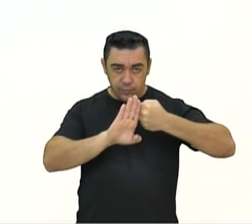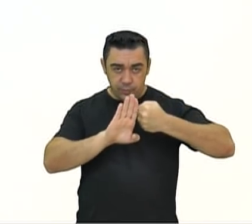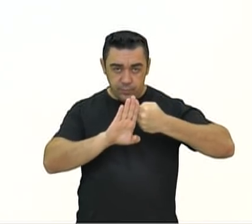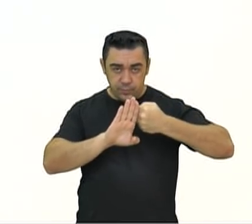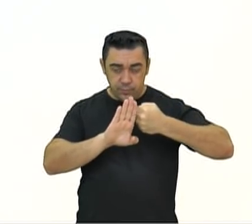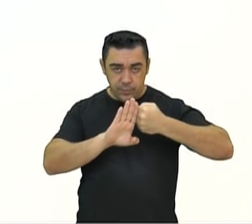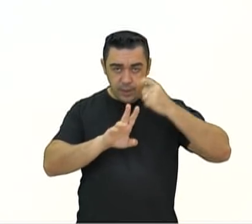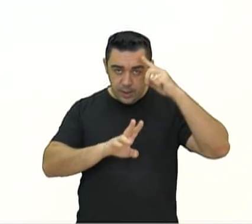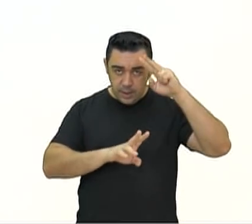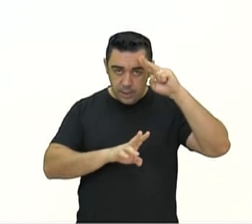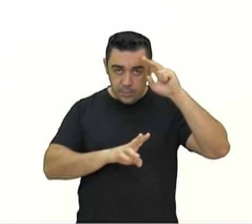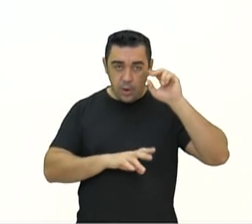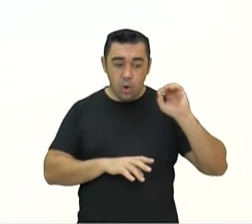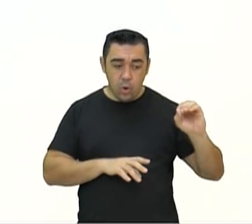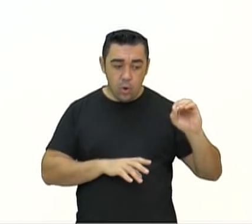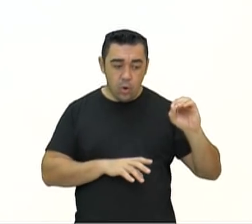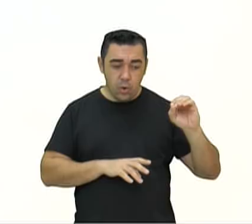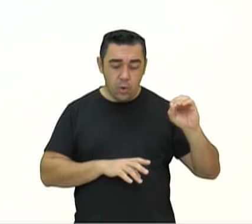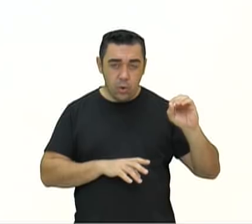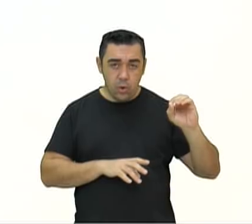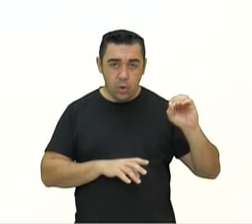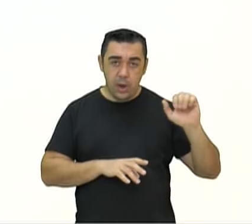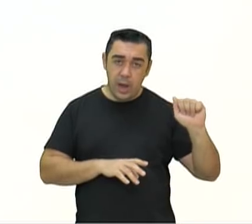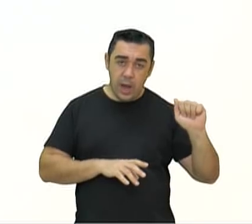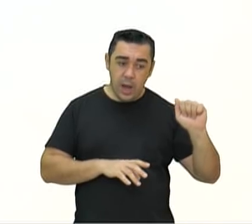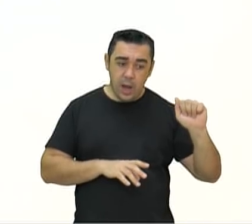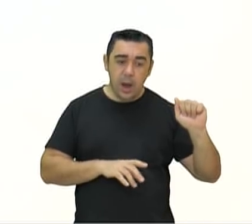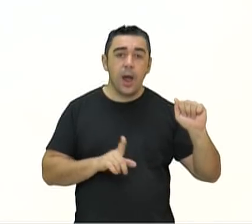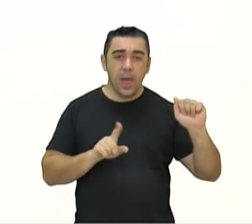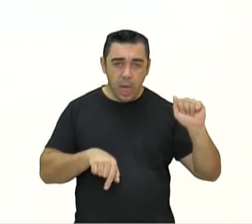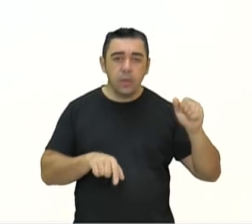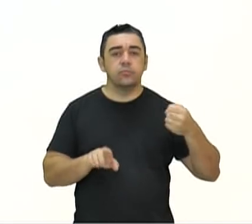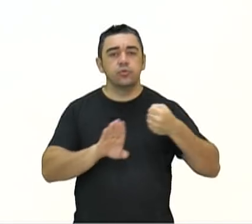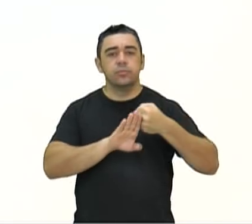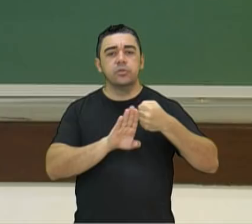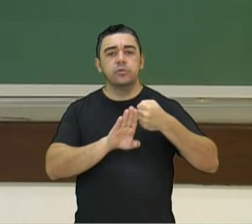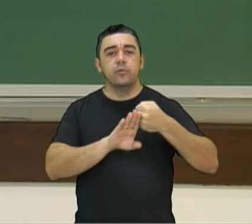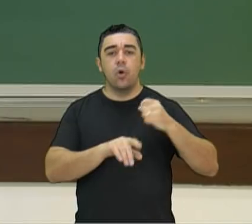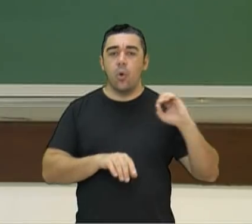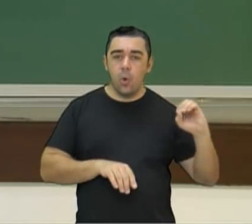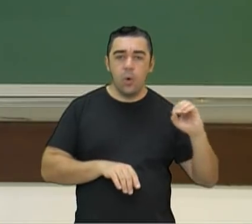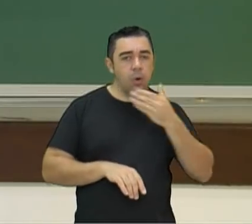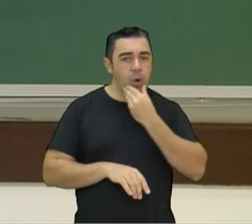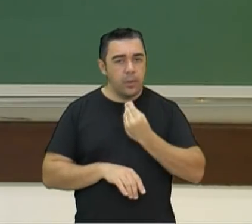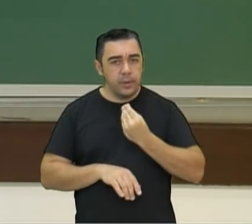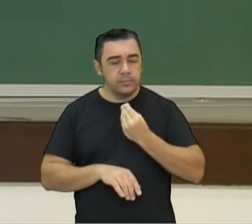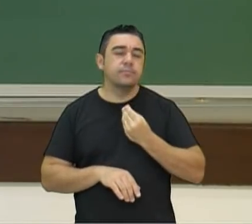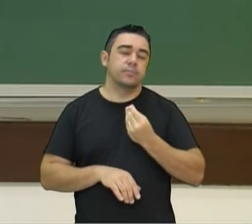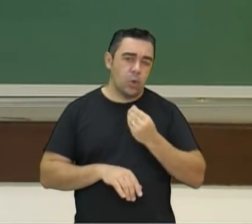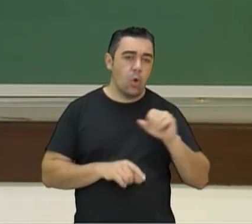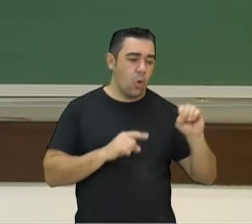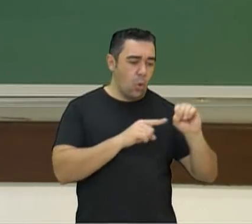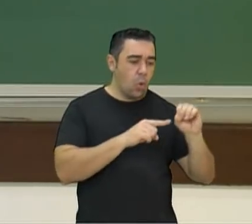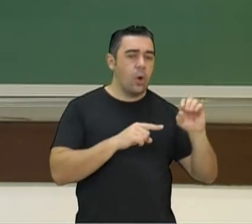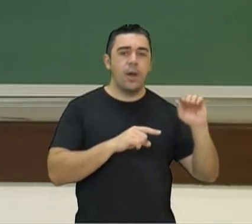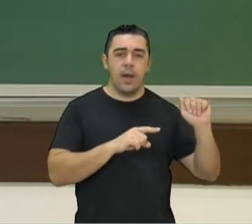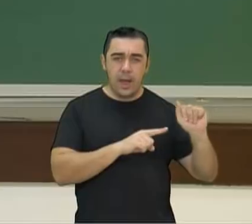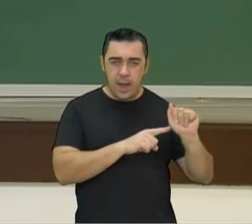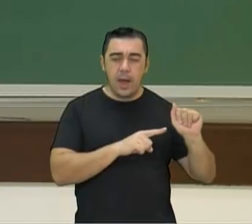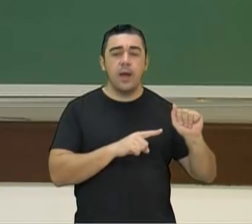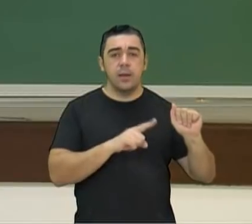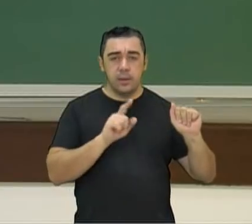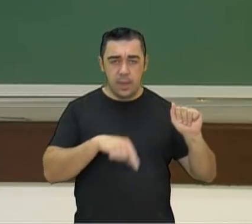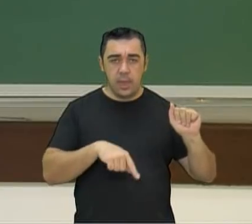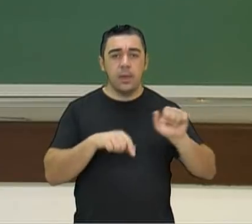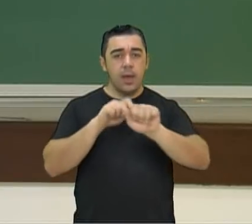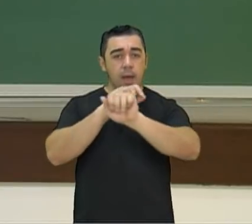substantivo é tudo aquilo que eu posso colocar o ou a na frente, né? Sempre que eu puder colocar um determinante, e esse determinante pode ser um artigo